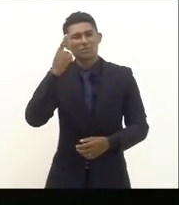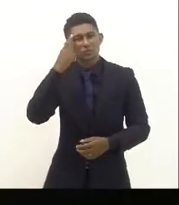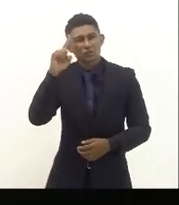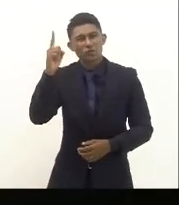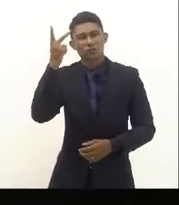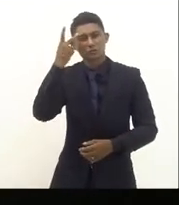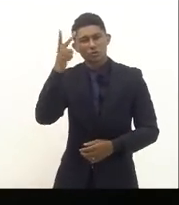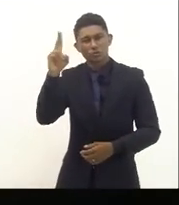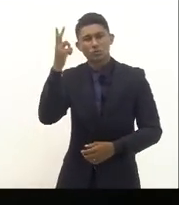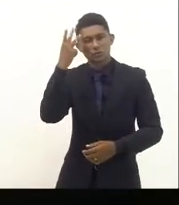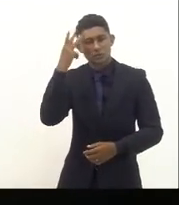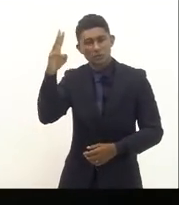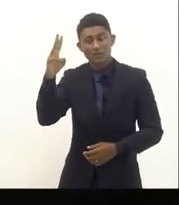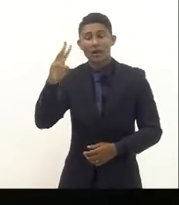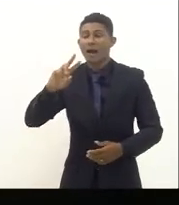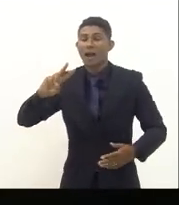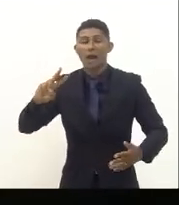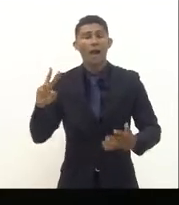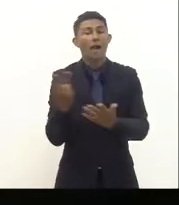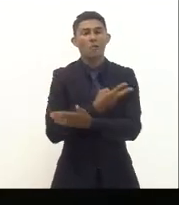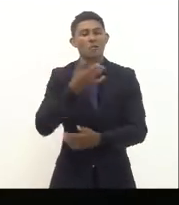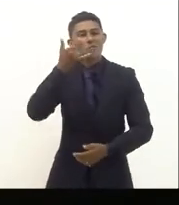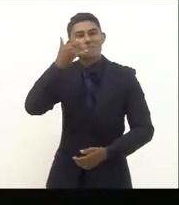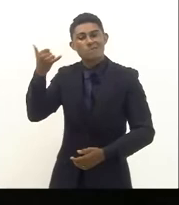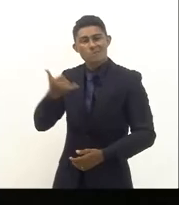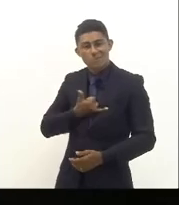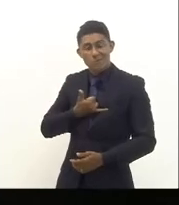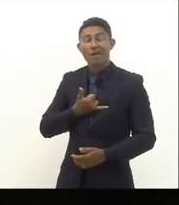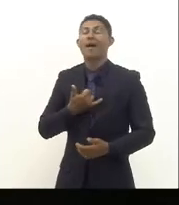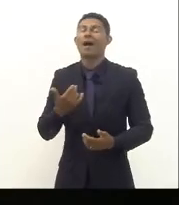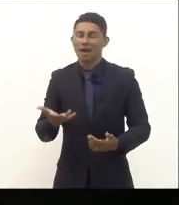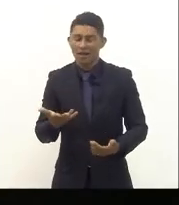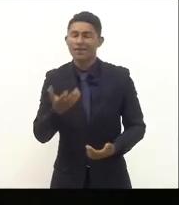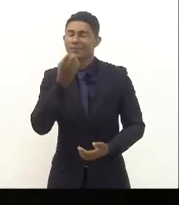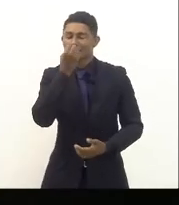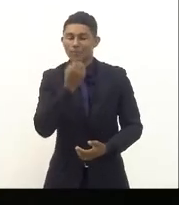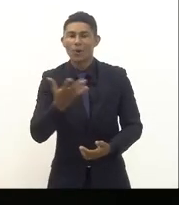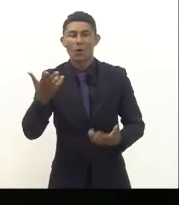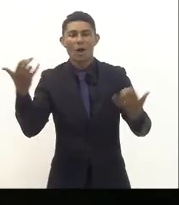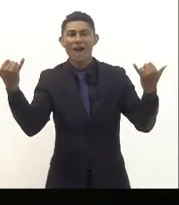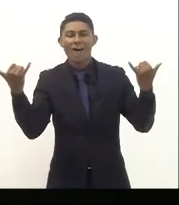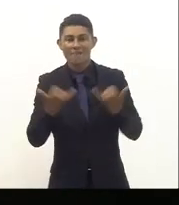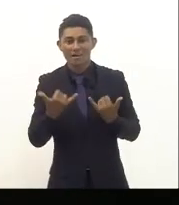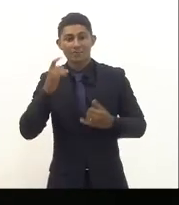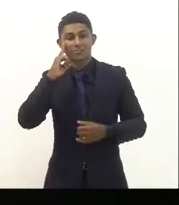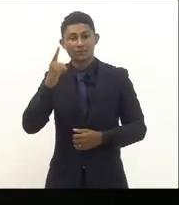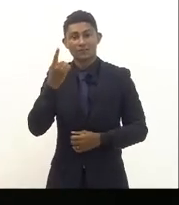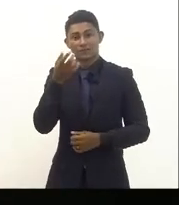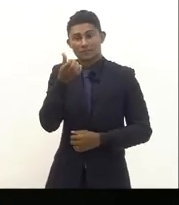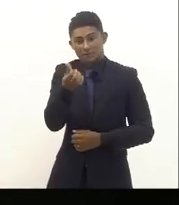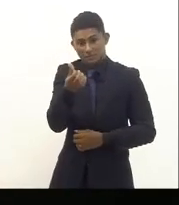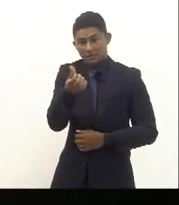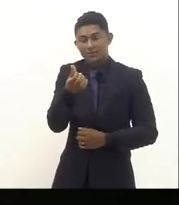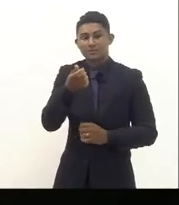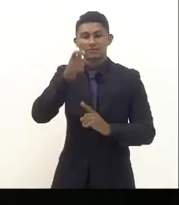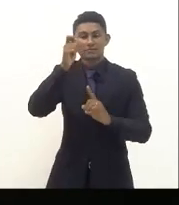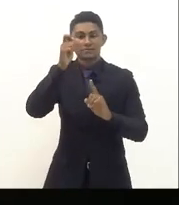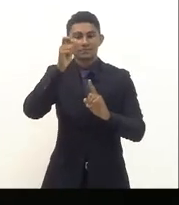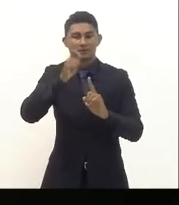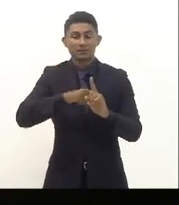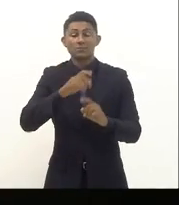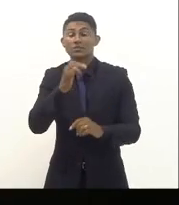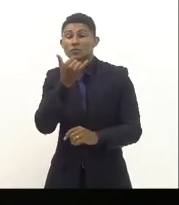mais ou menos o meu telefone toca EA boa notícia chegou no dia seis de